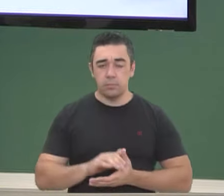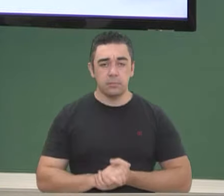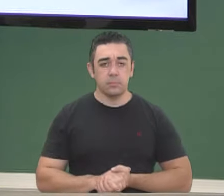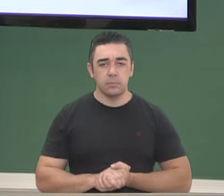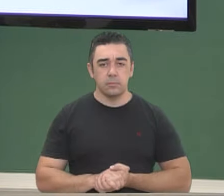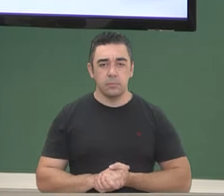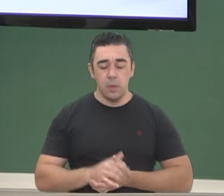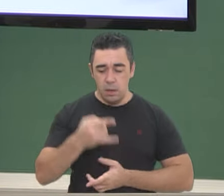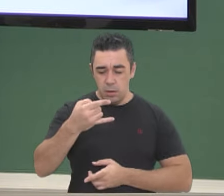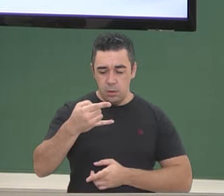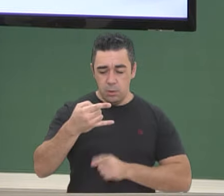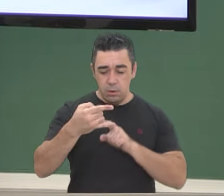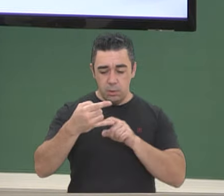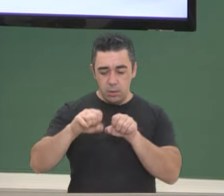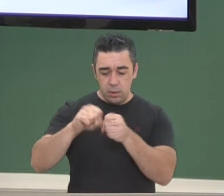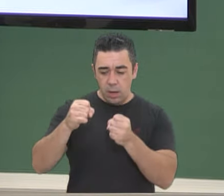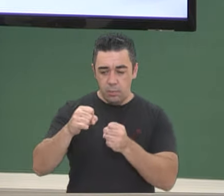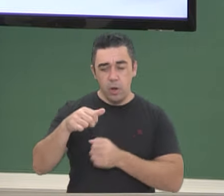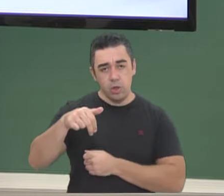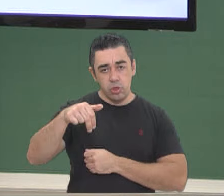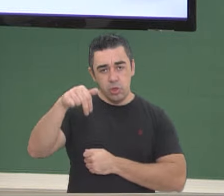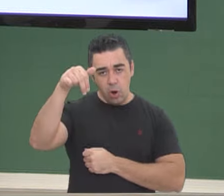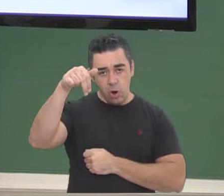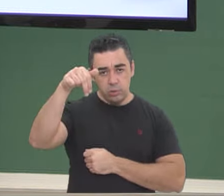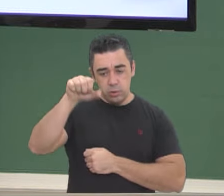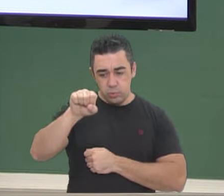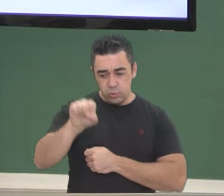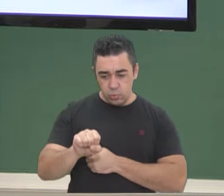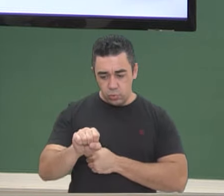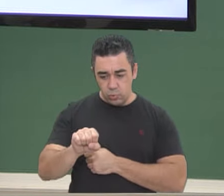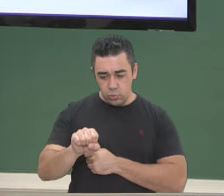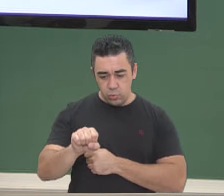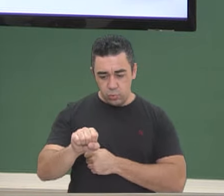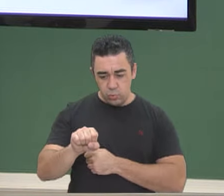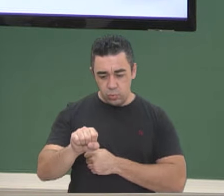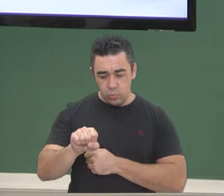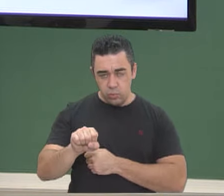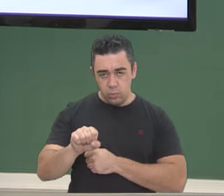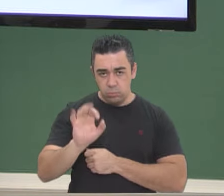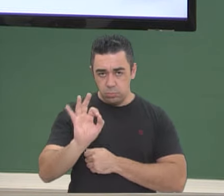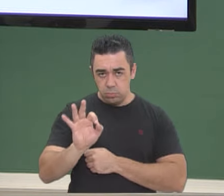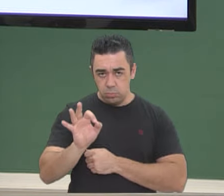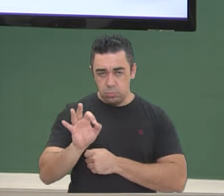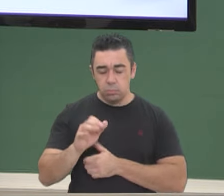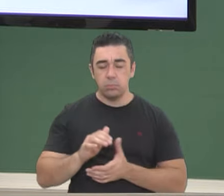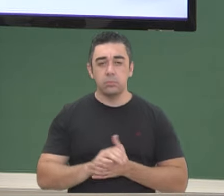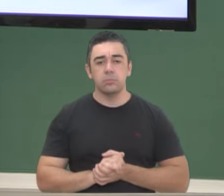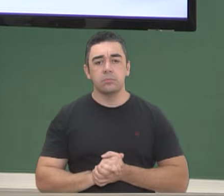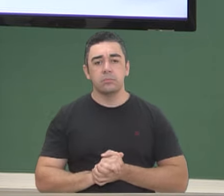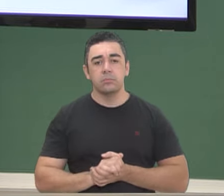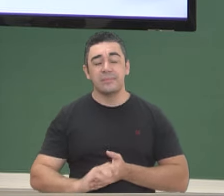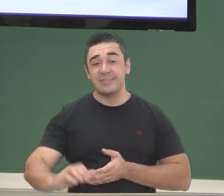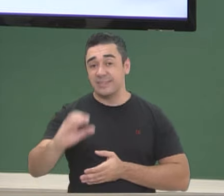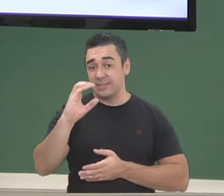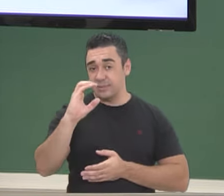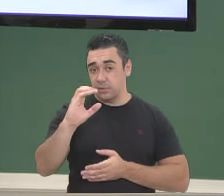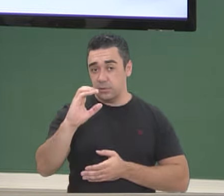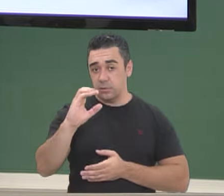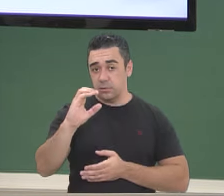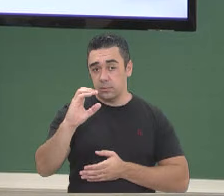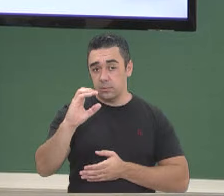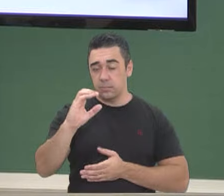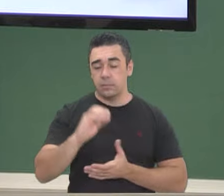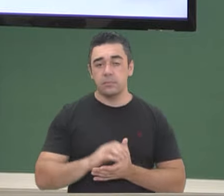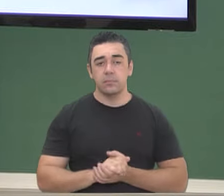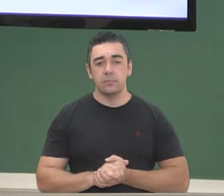um dos seus pedaços seja o polo norte e o outro seja o polo sul alternativas